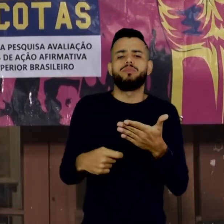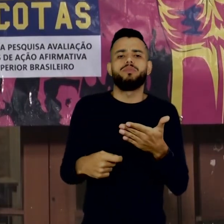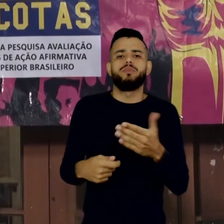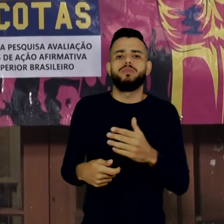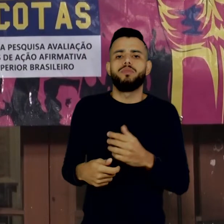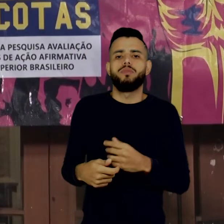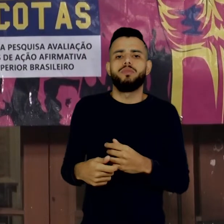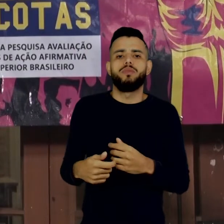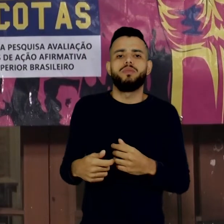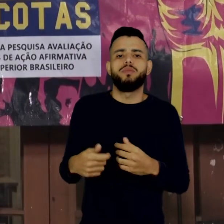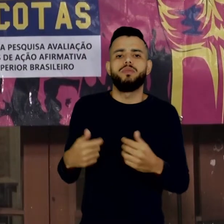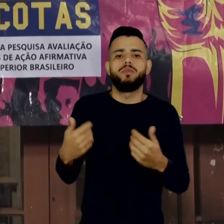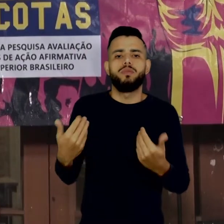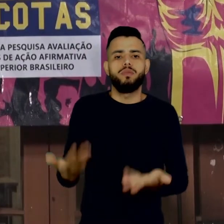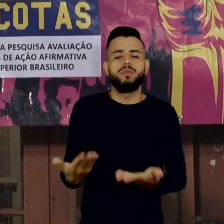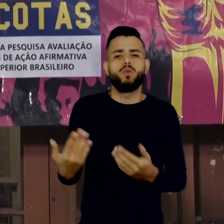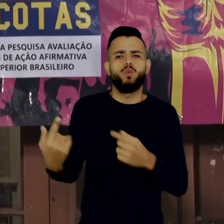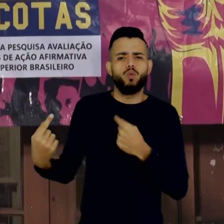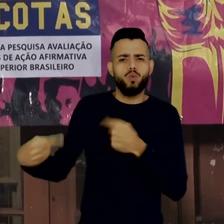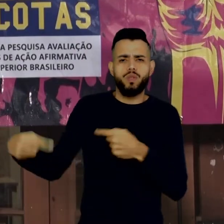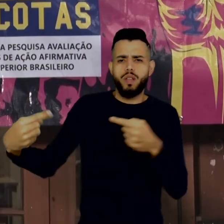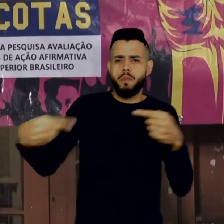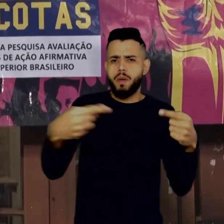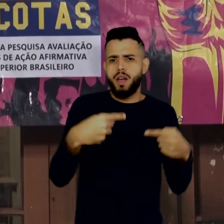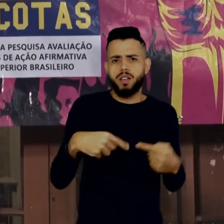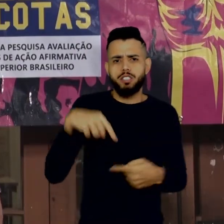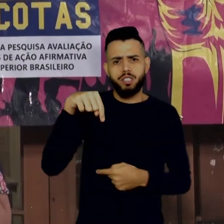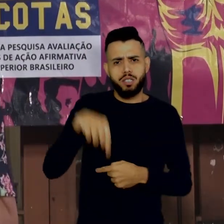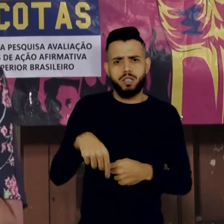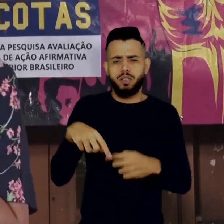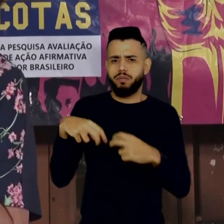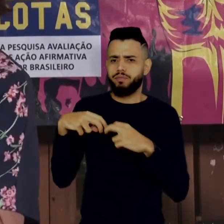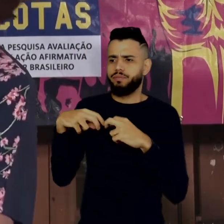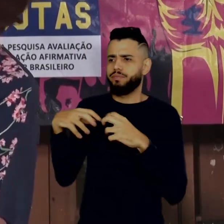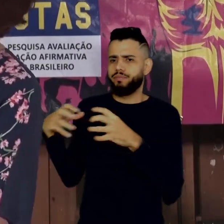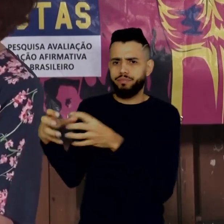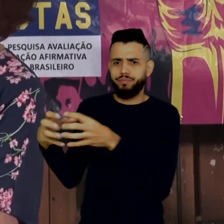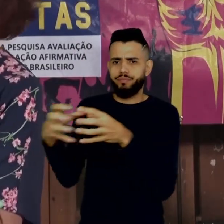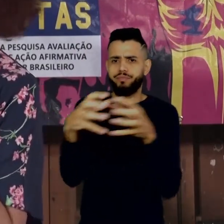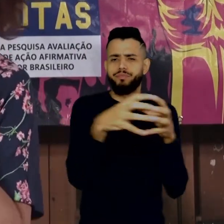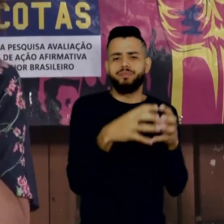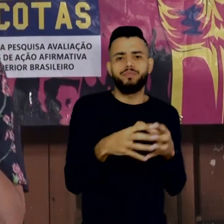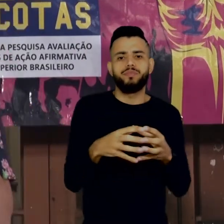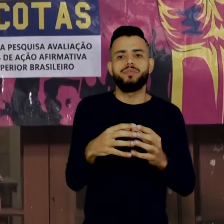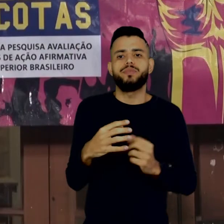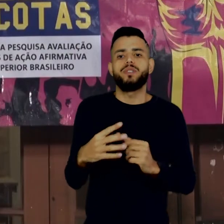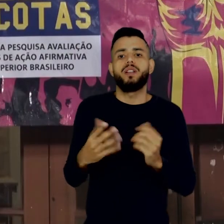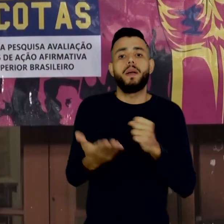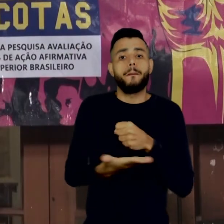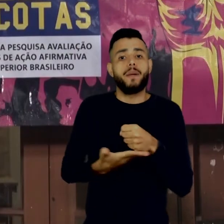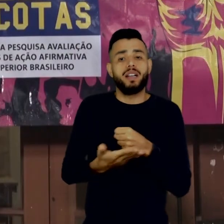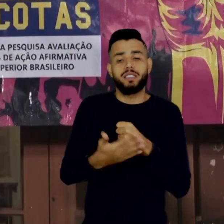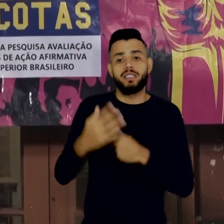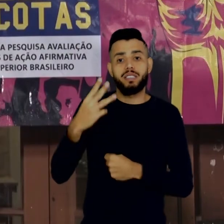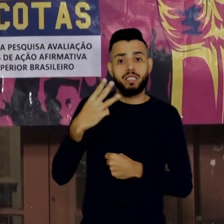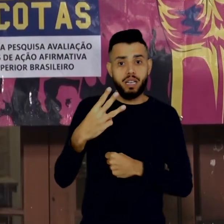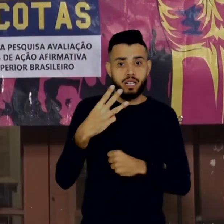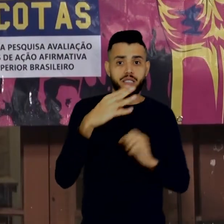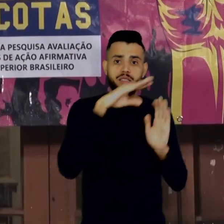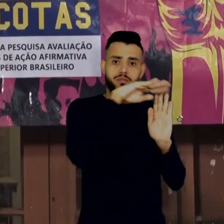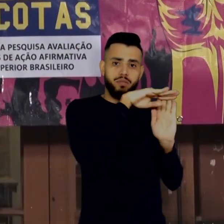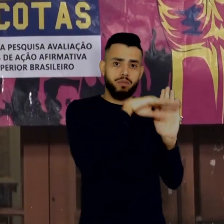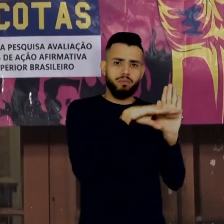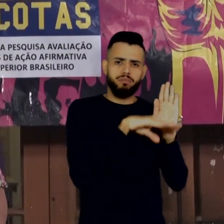E do debate aqui da roda, e com base em três questões. A gente está trazendo aqui três questões